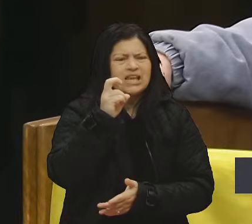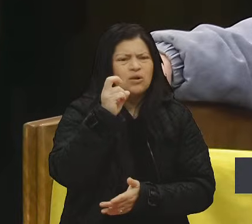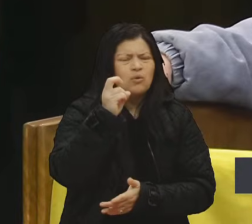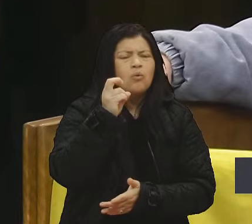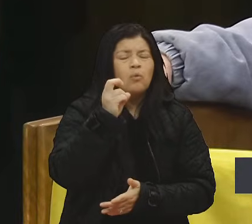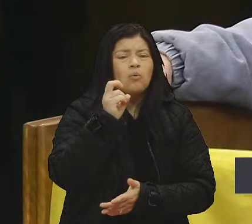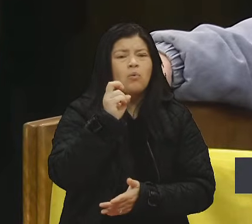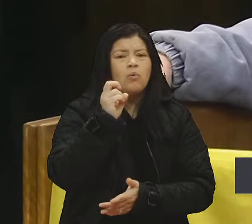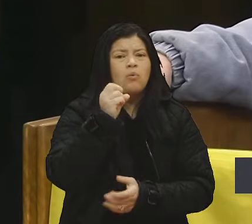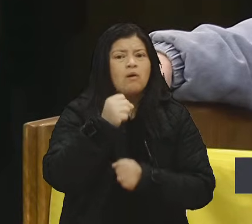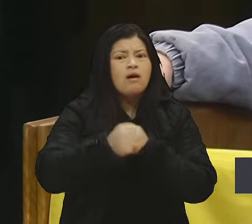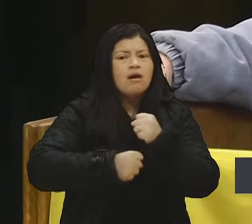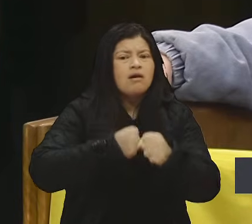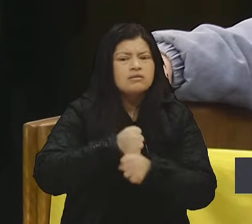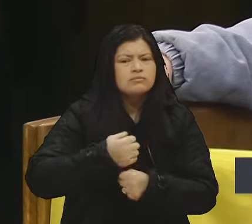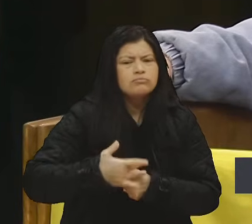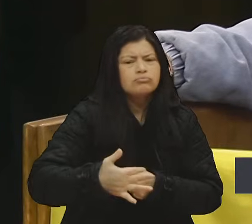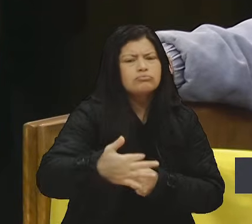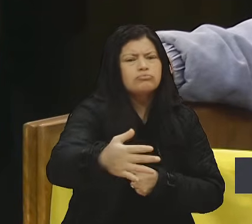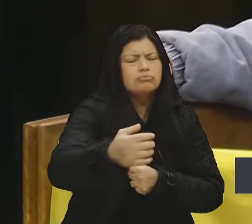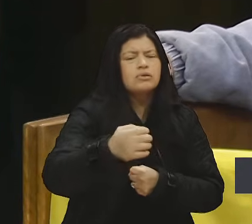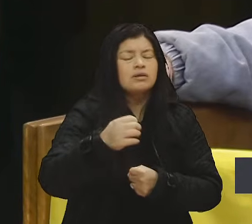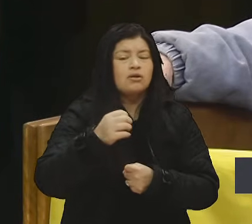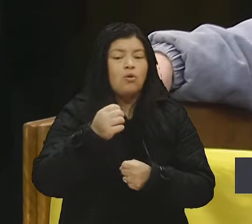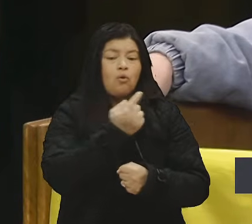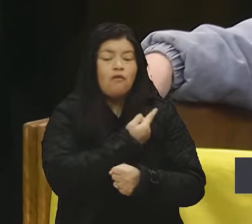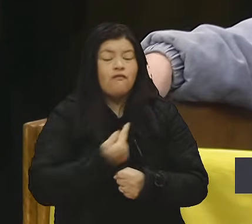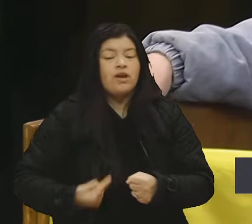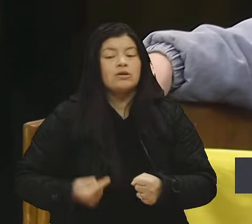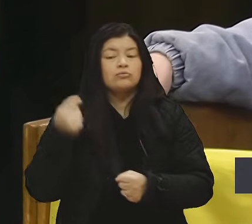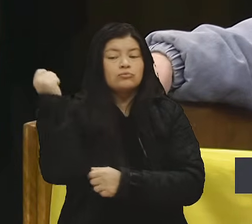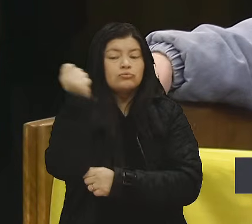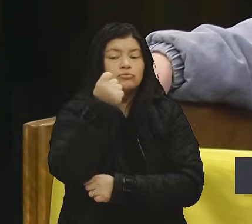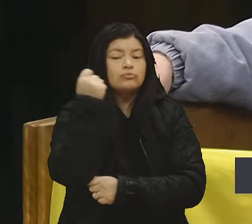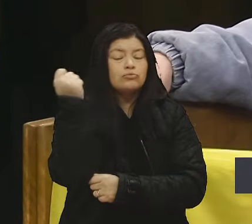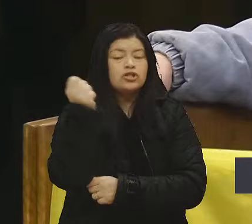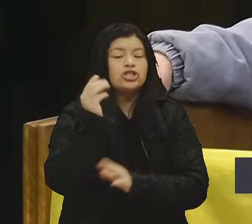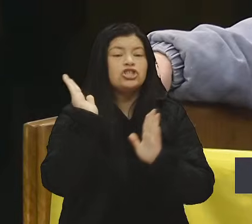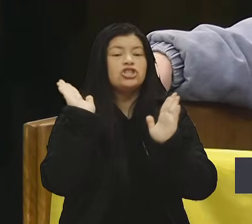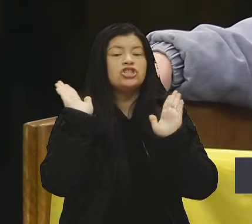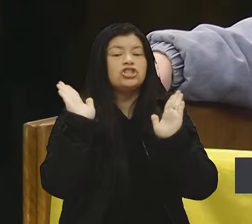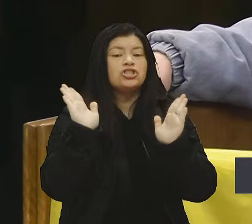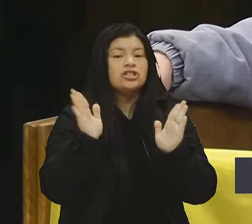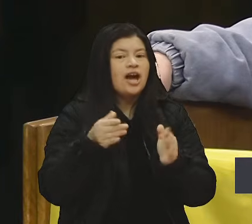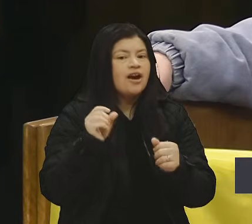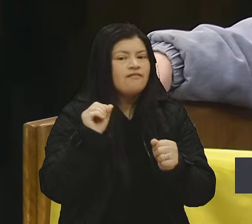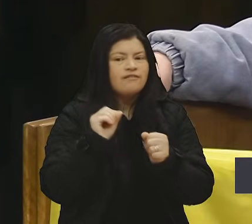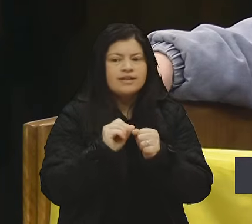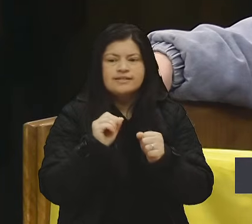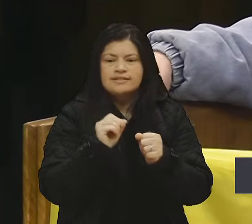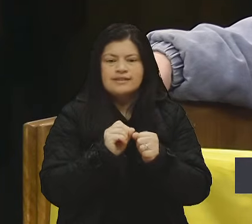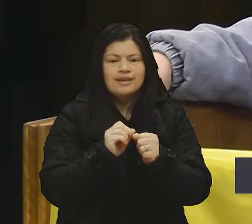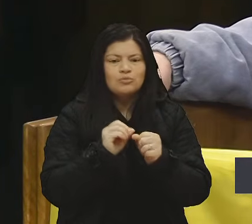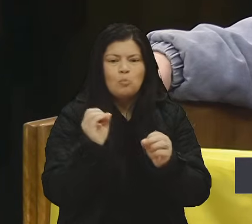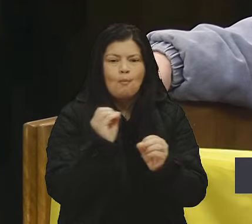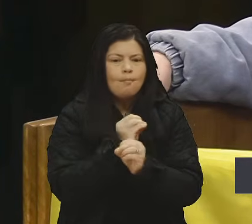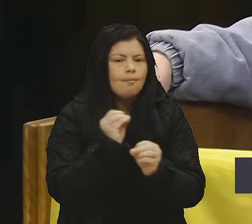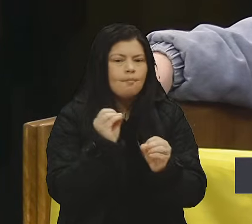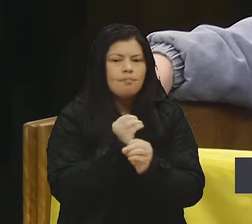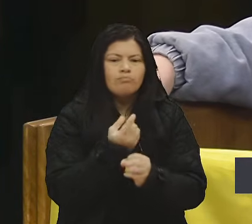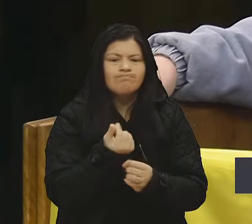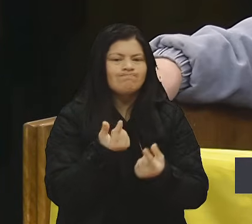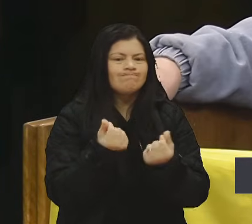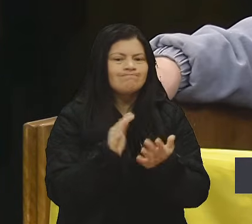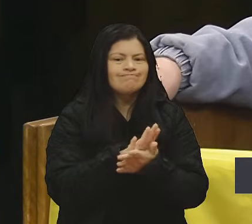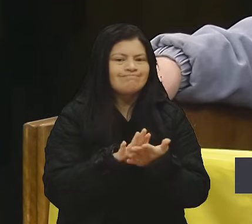os 6 próximos governos do estado do Rio Grande do Sul já vão chegar assim, sem nada.